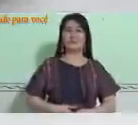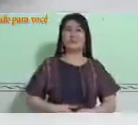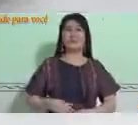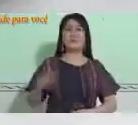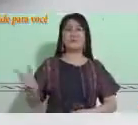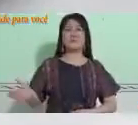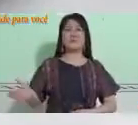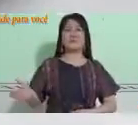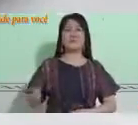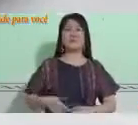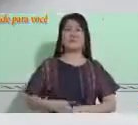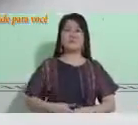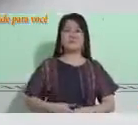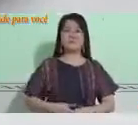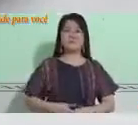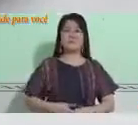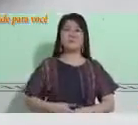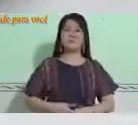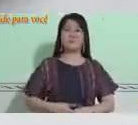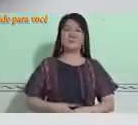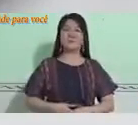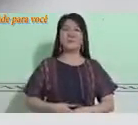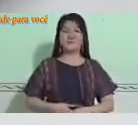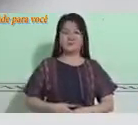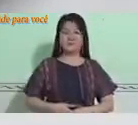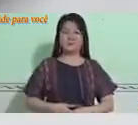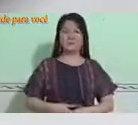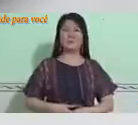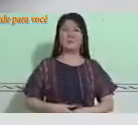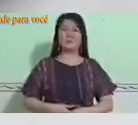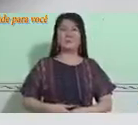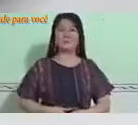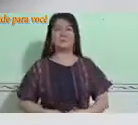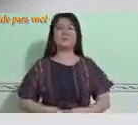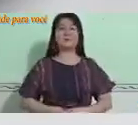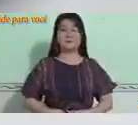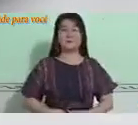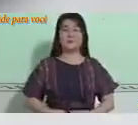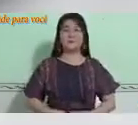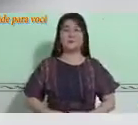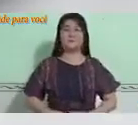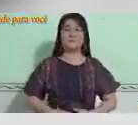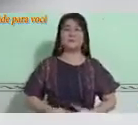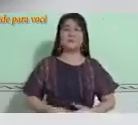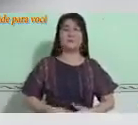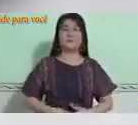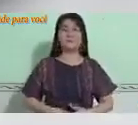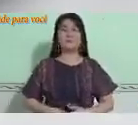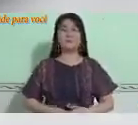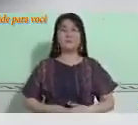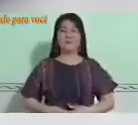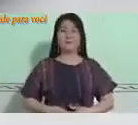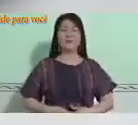ou vírgula, que podem evidenciar certas lesões ou alterações nos nervos, vírgula, para, vírgula, então, vírgula, indicar um